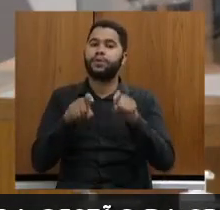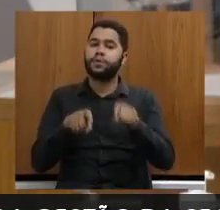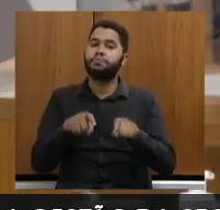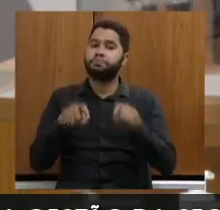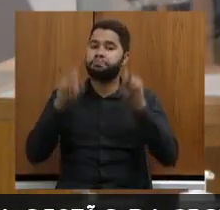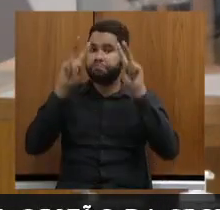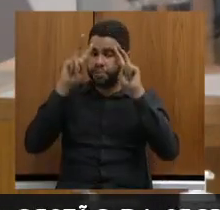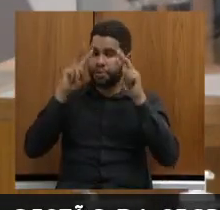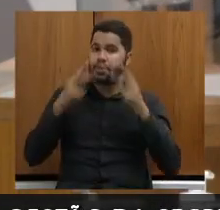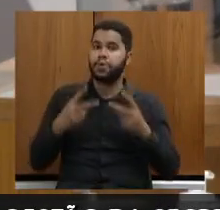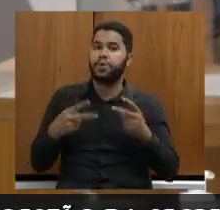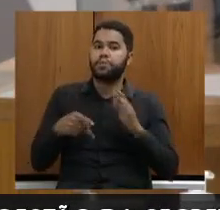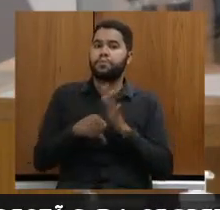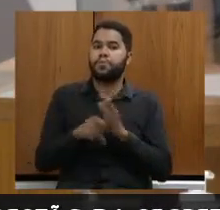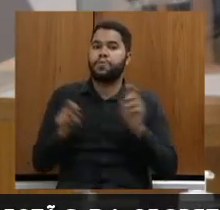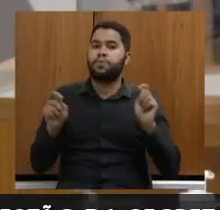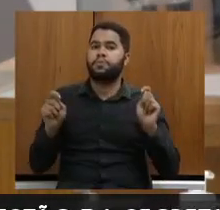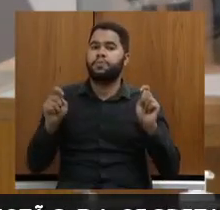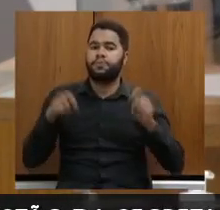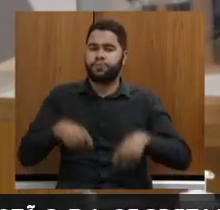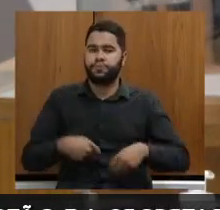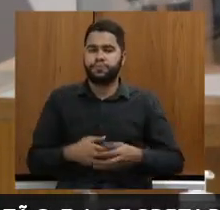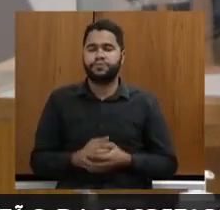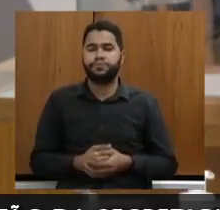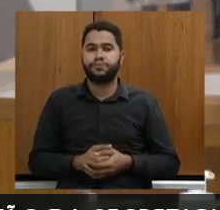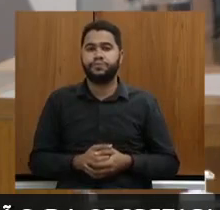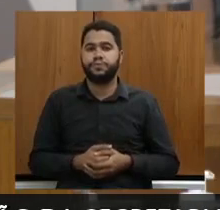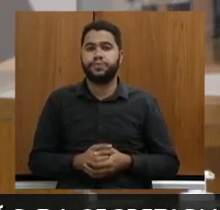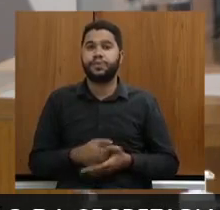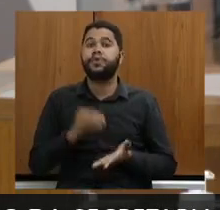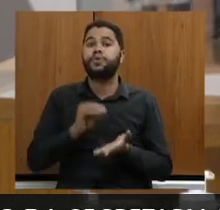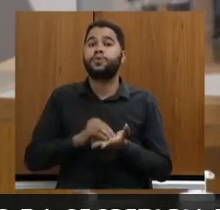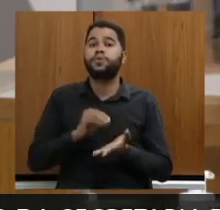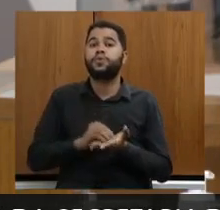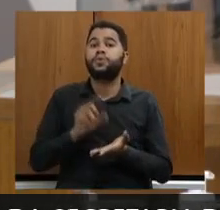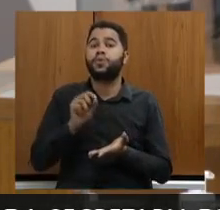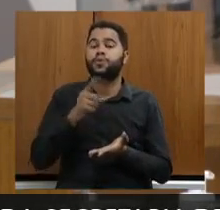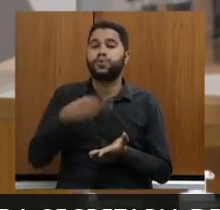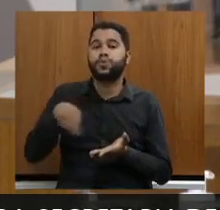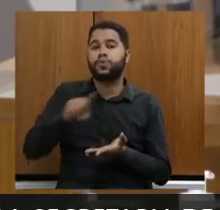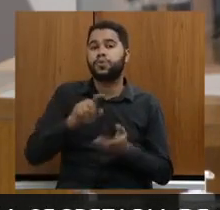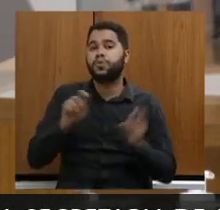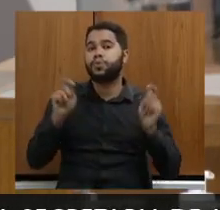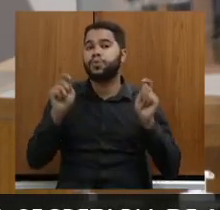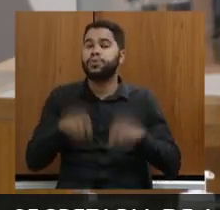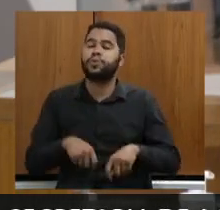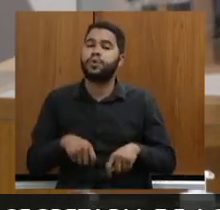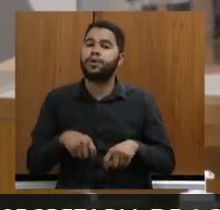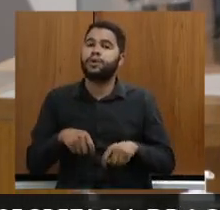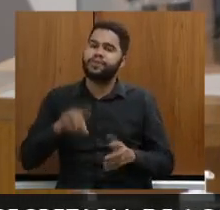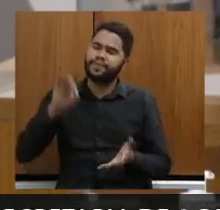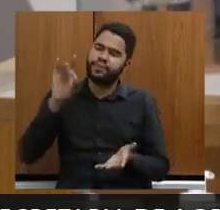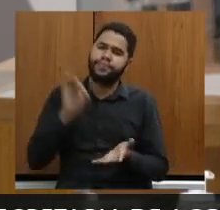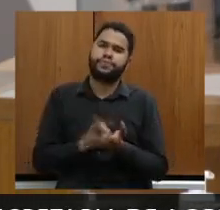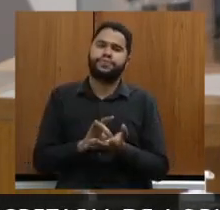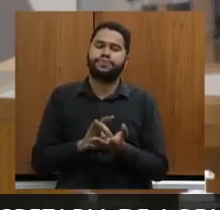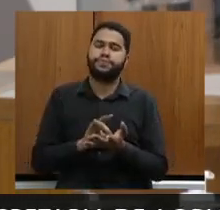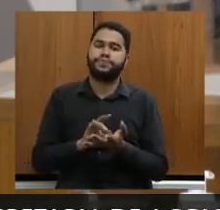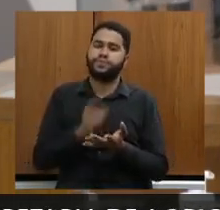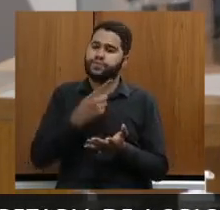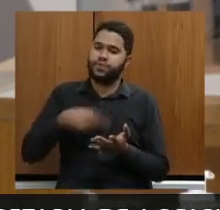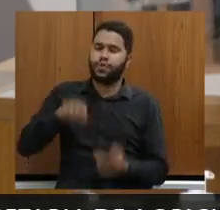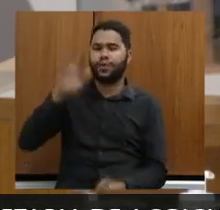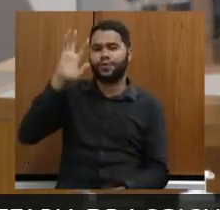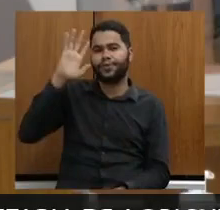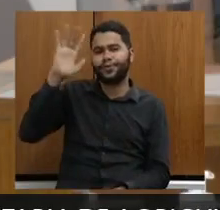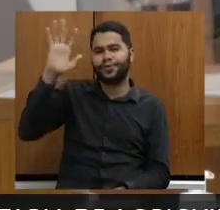o reconhecimento da capacidade e o que falta para que a senhora possa concretizar todo esse